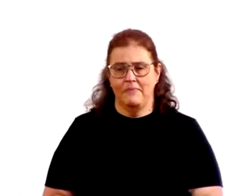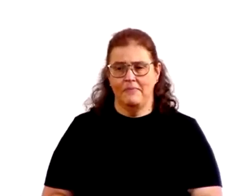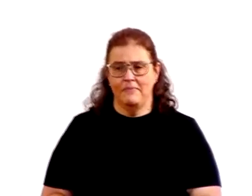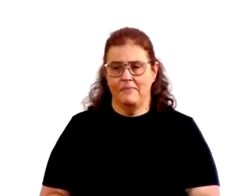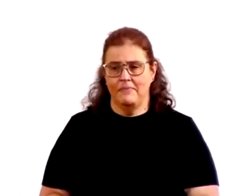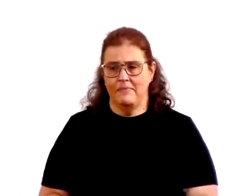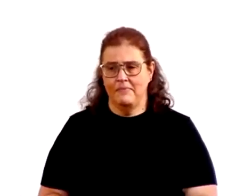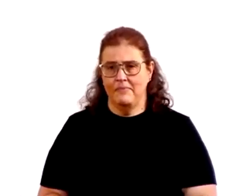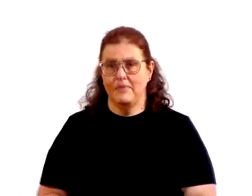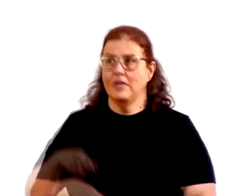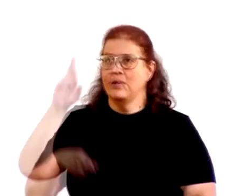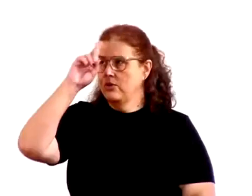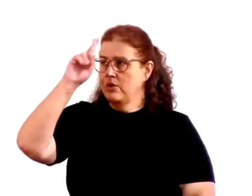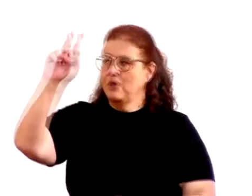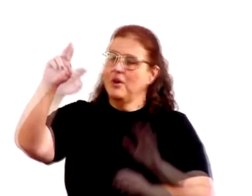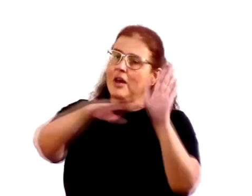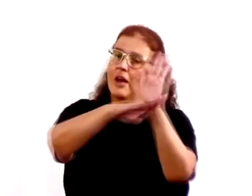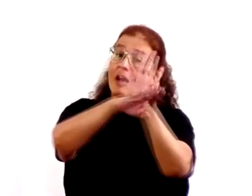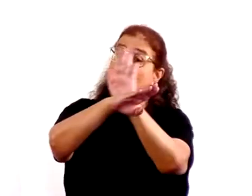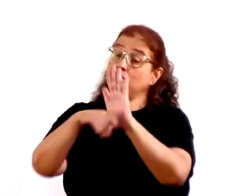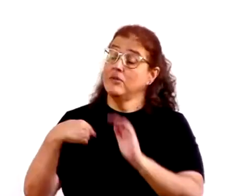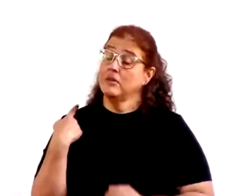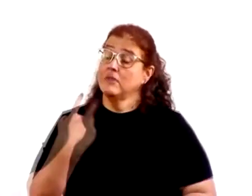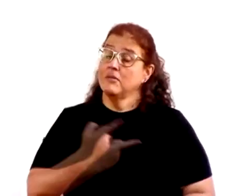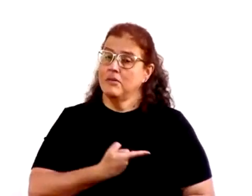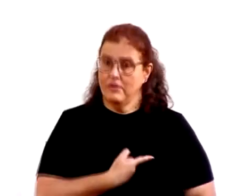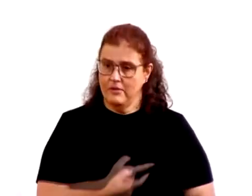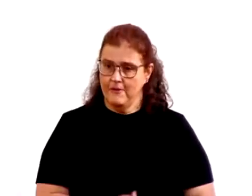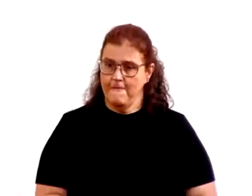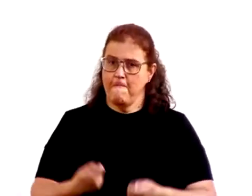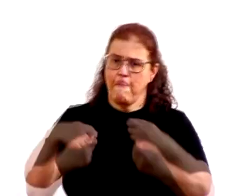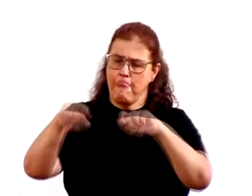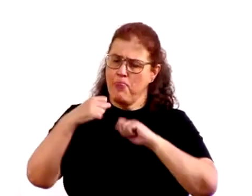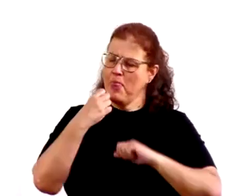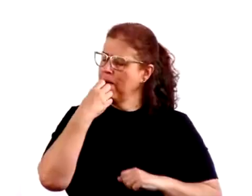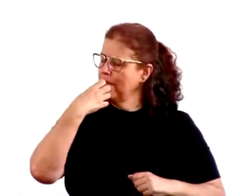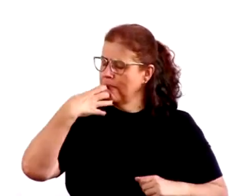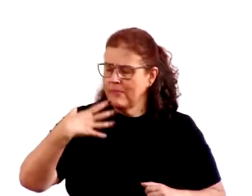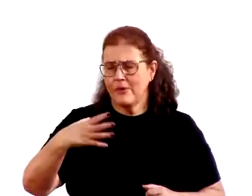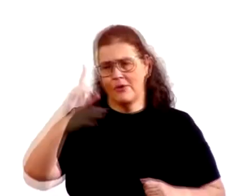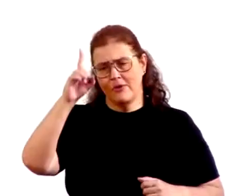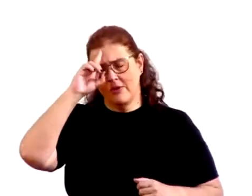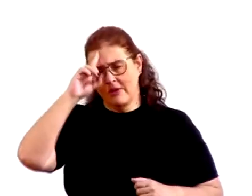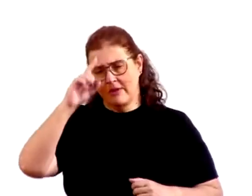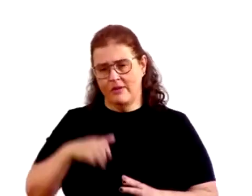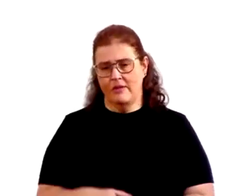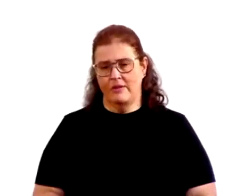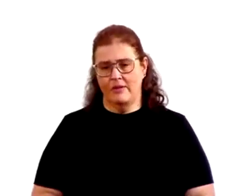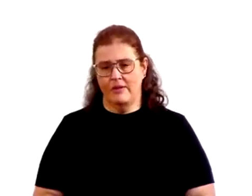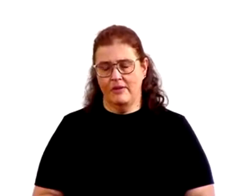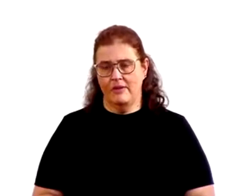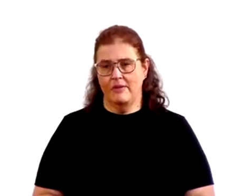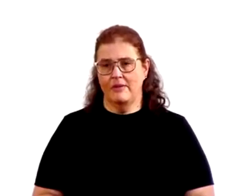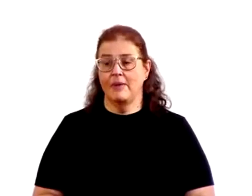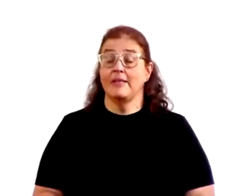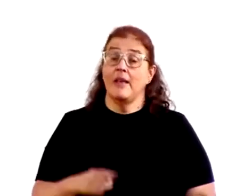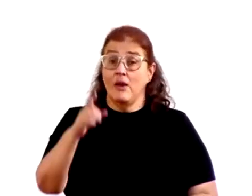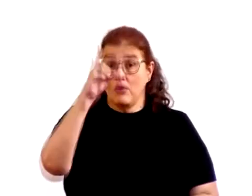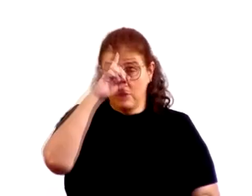Bom, que o Senhor nos ajude. O Senhor nos deu um belíssimo dia, mas ele é um dia só dentro da